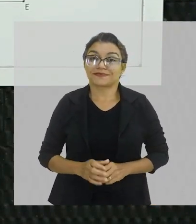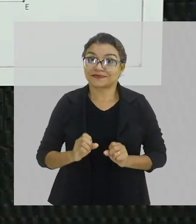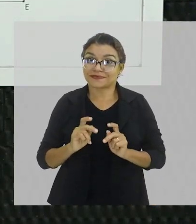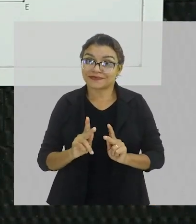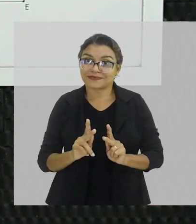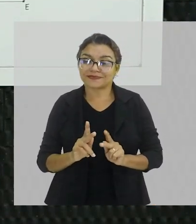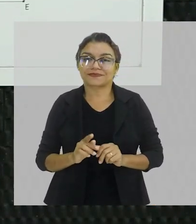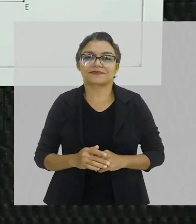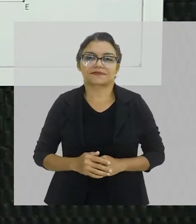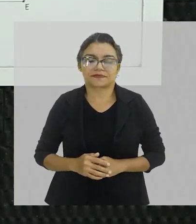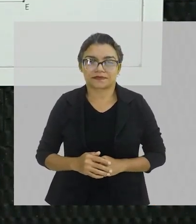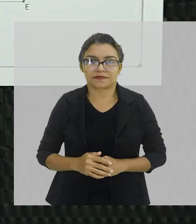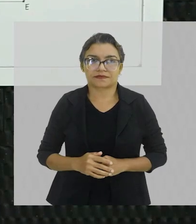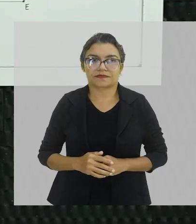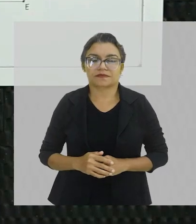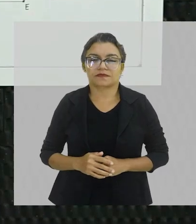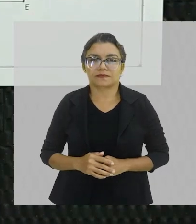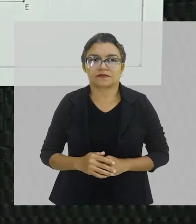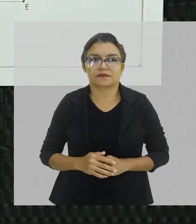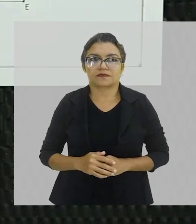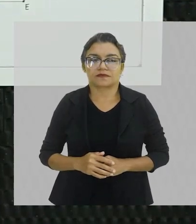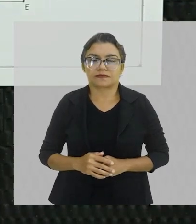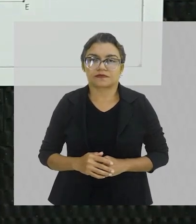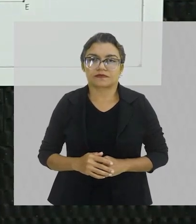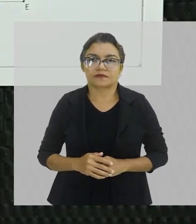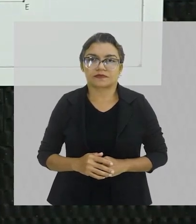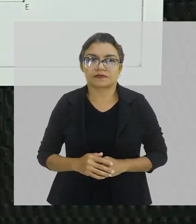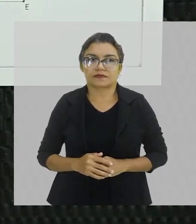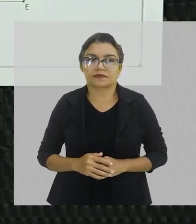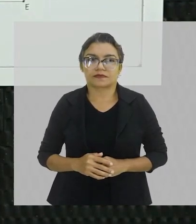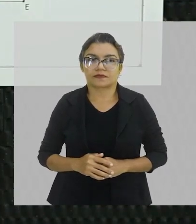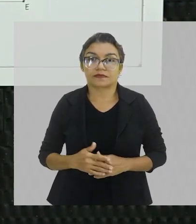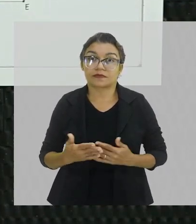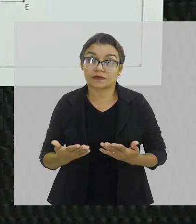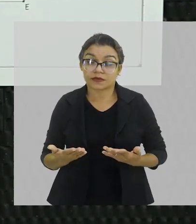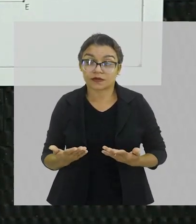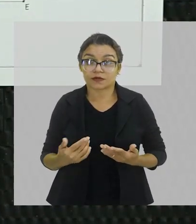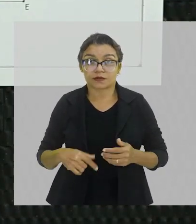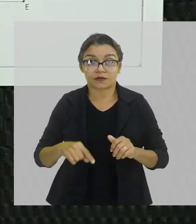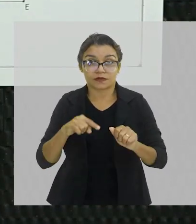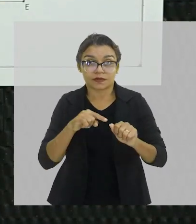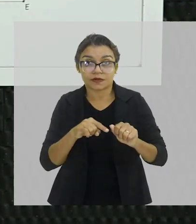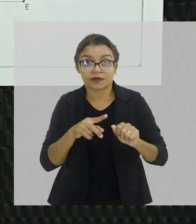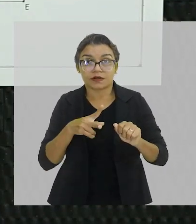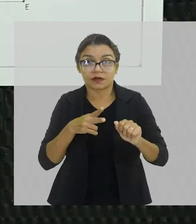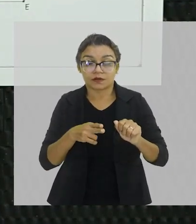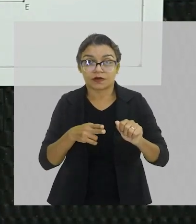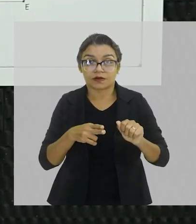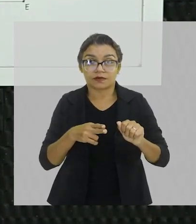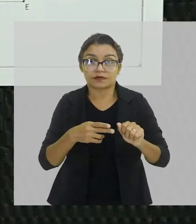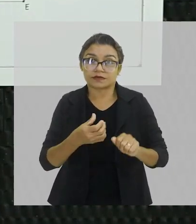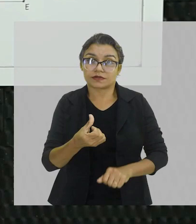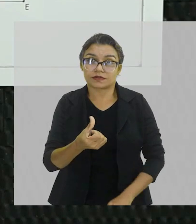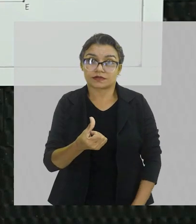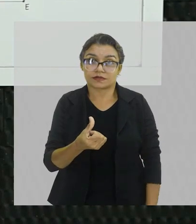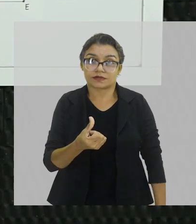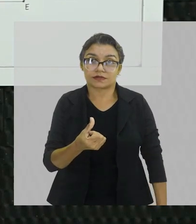Certo? Ou seja, a minha área é igual a